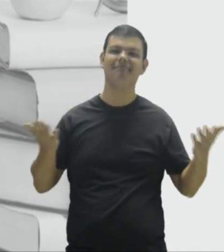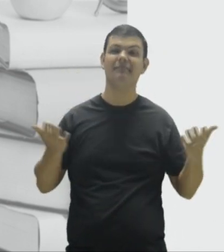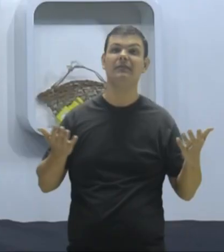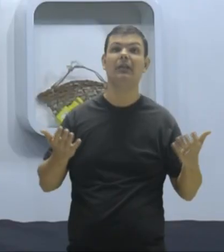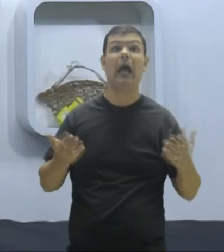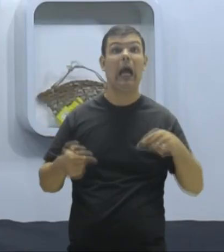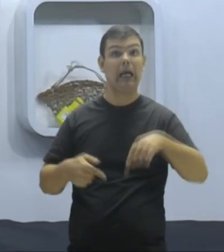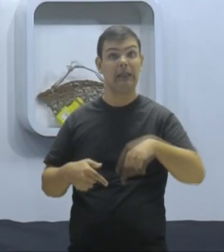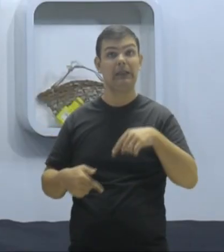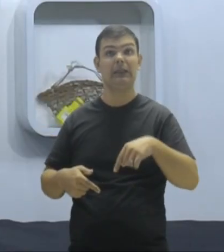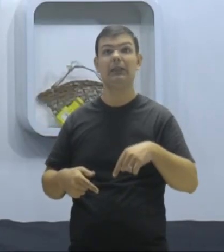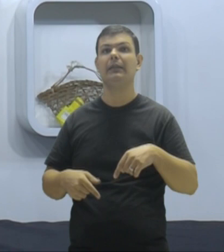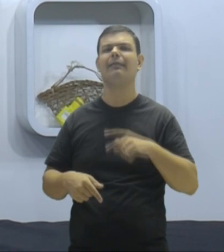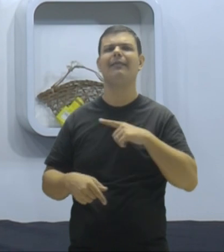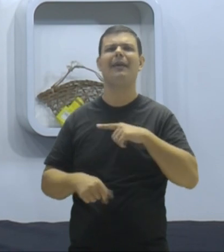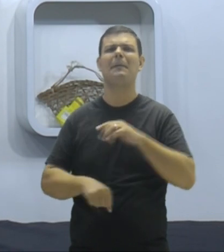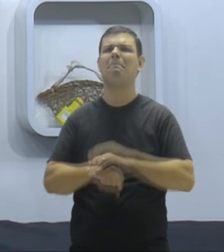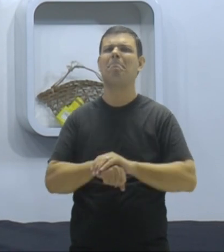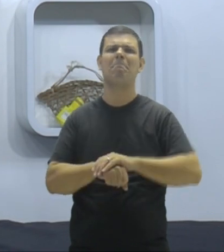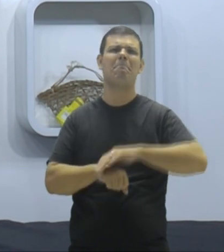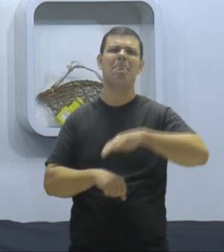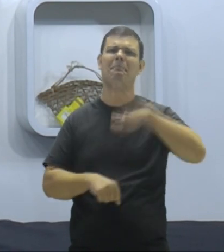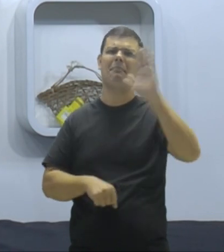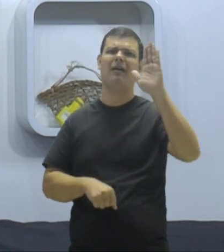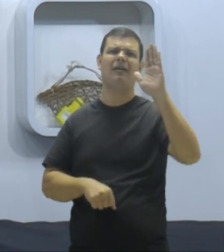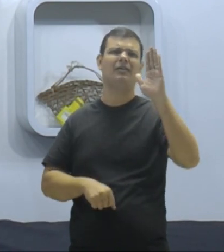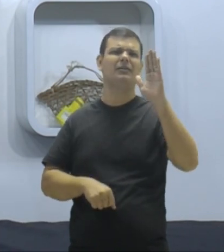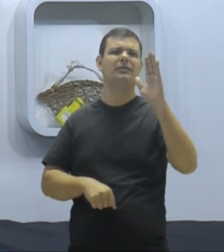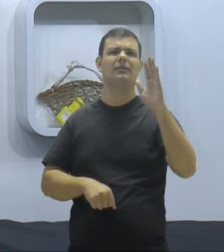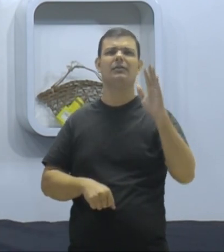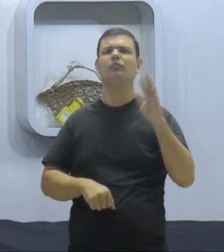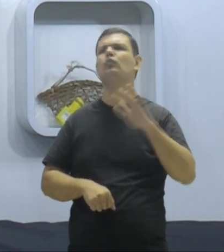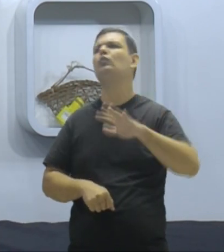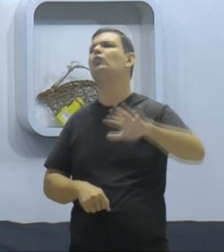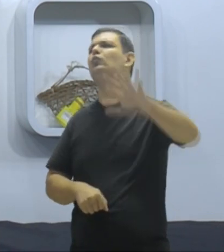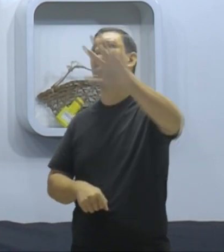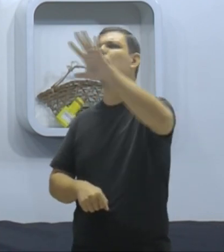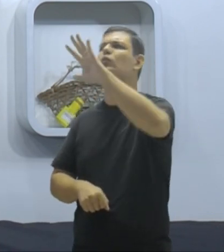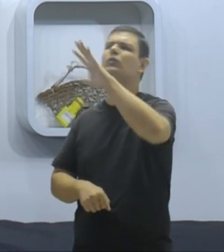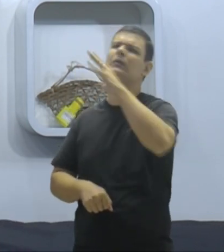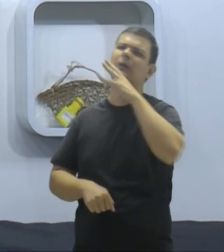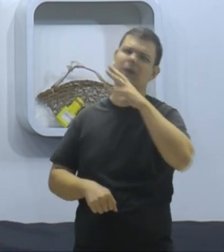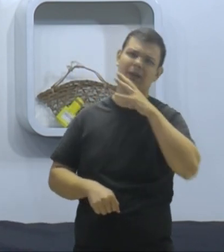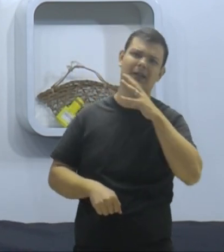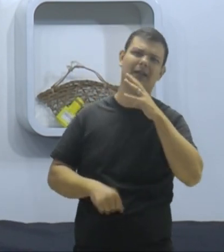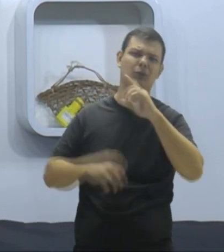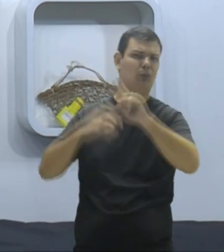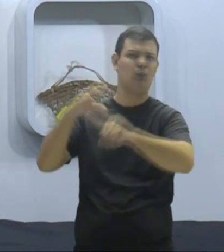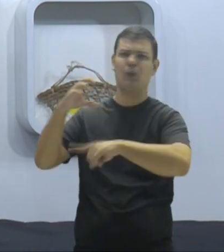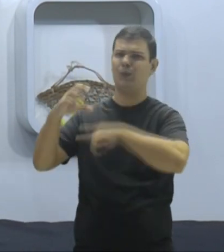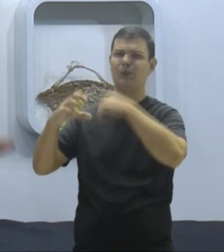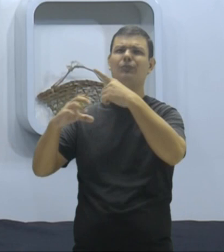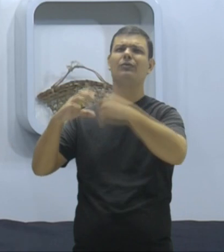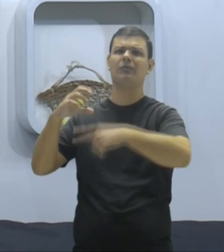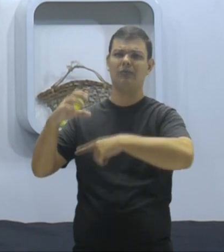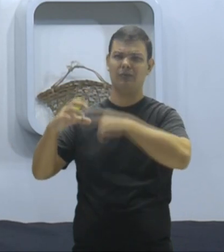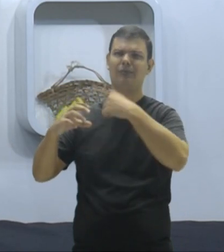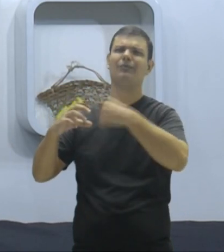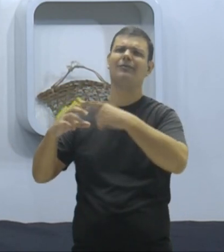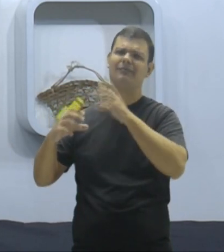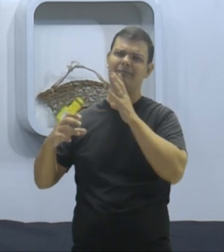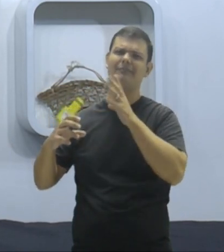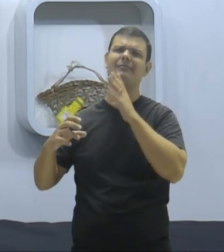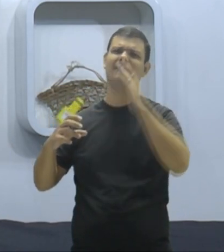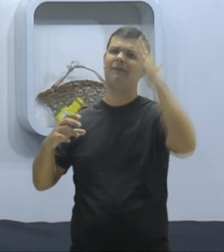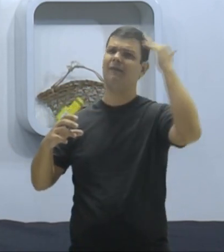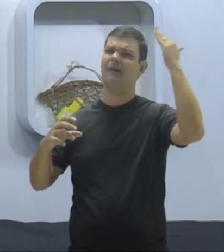riquezas, as nossas comidas são as mais conhecidas e ricas, inclusive no mundo todo, somos até premiados por isso. Então